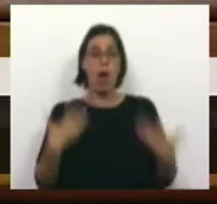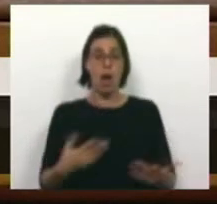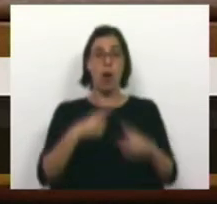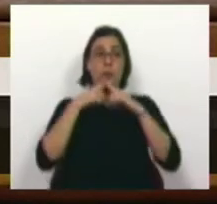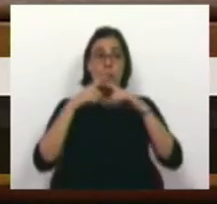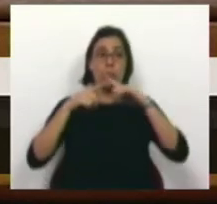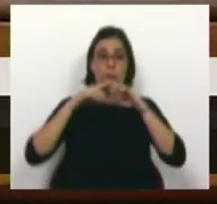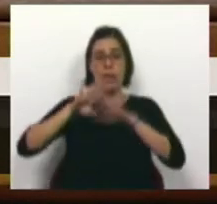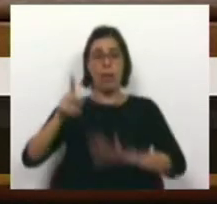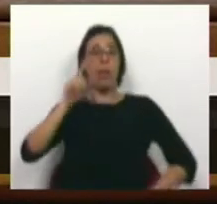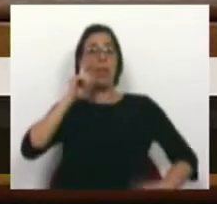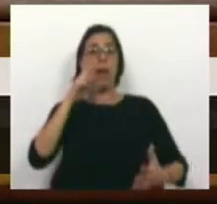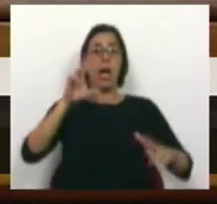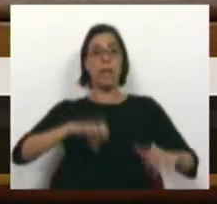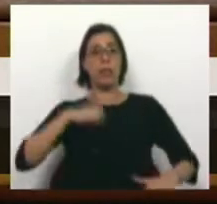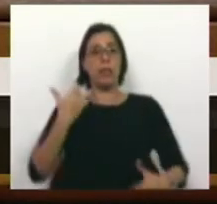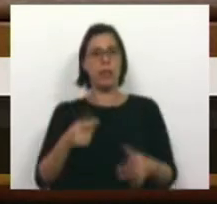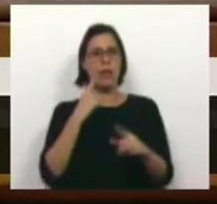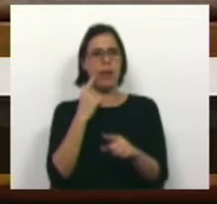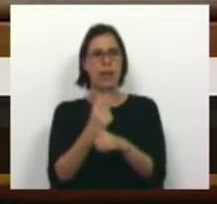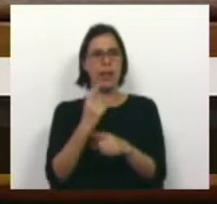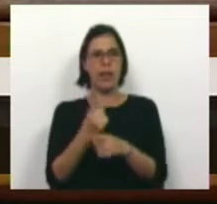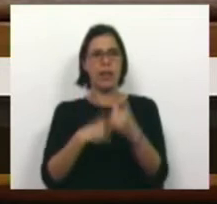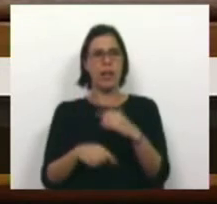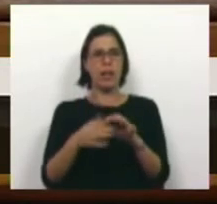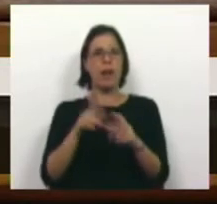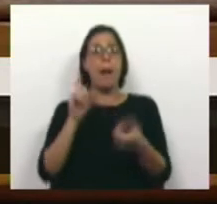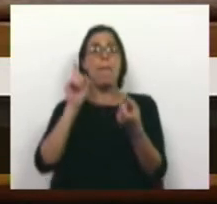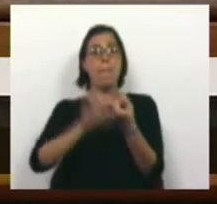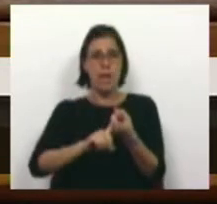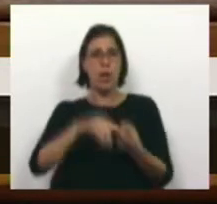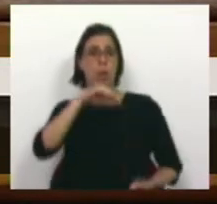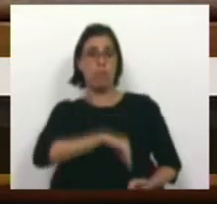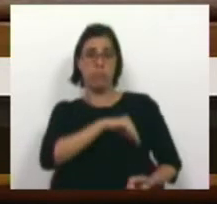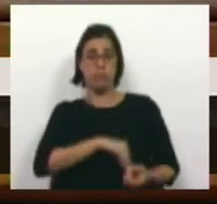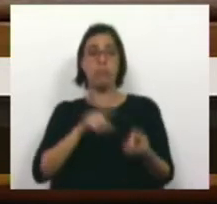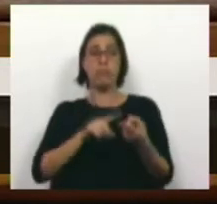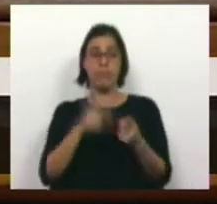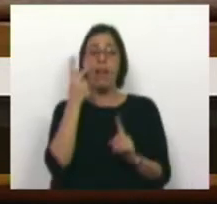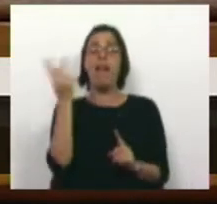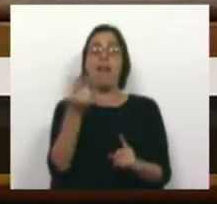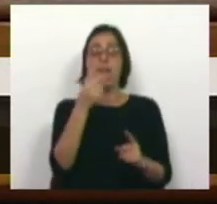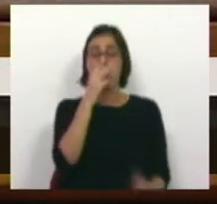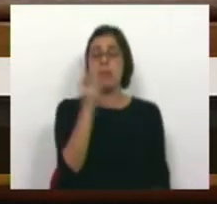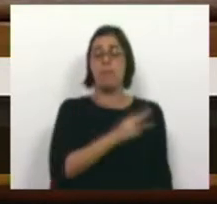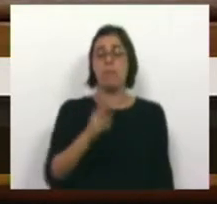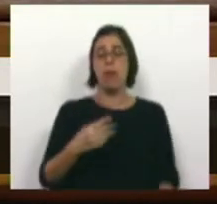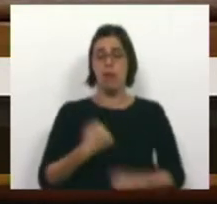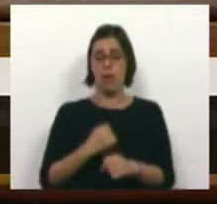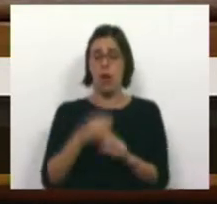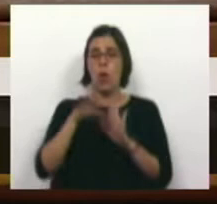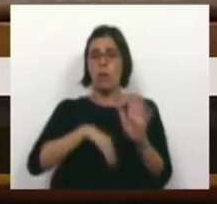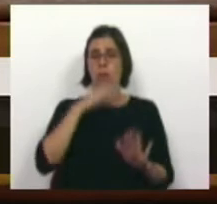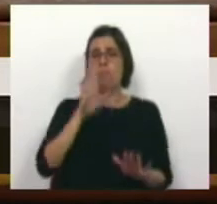jura defender os recibos verdes foi precisamente a mesma que penhorou os rendimentos e a vida a milhares de trabalhadores